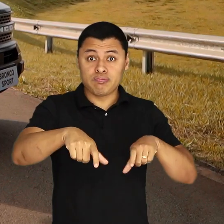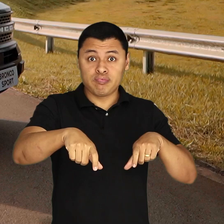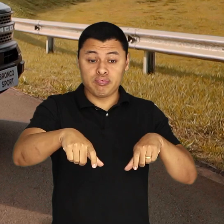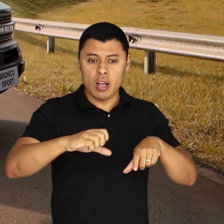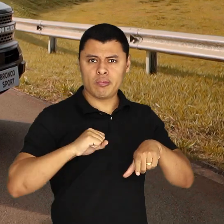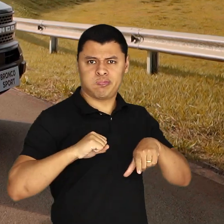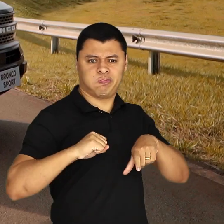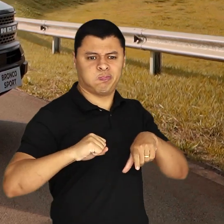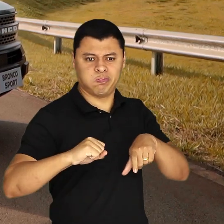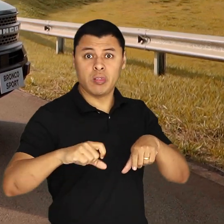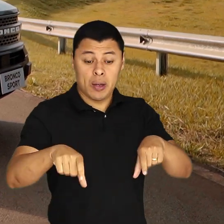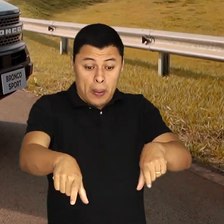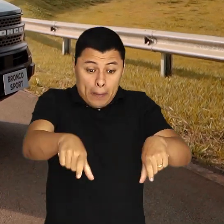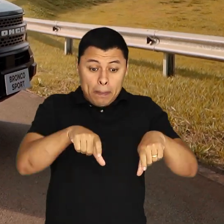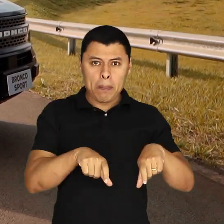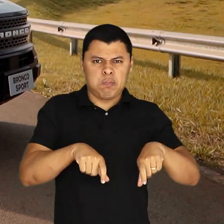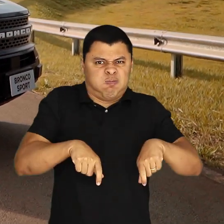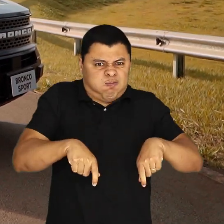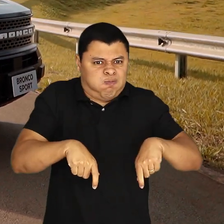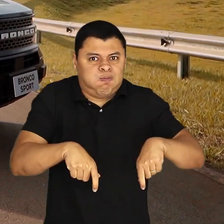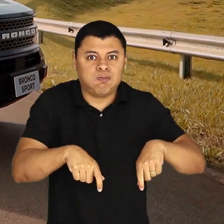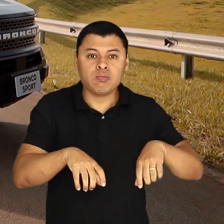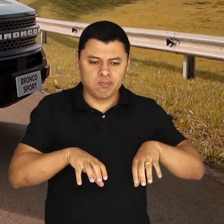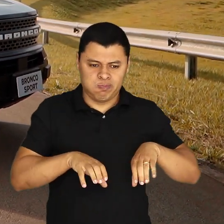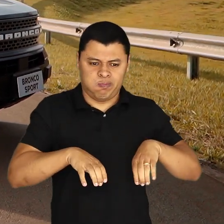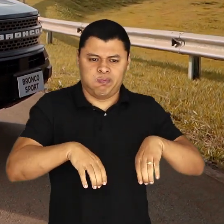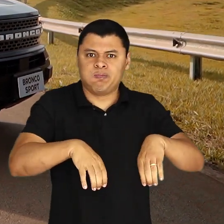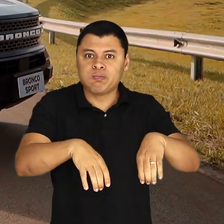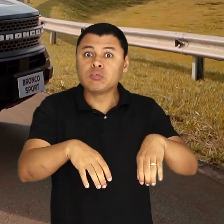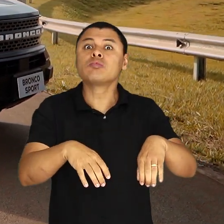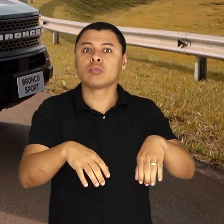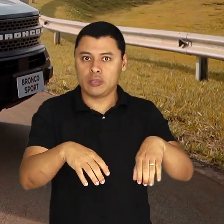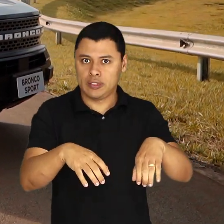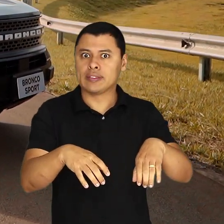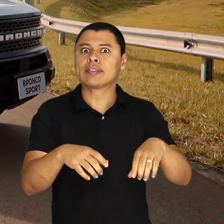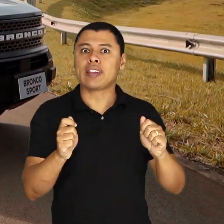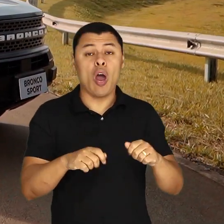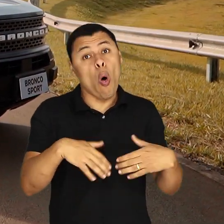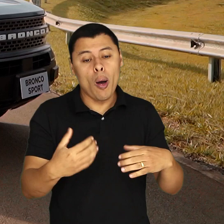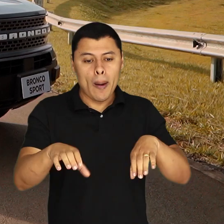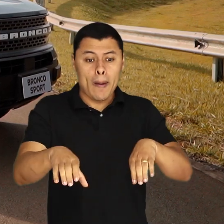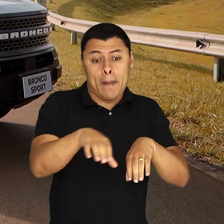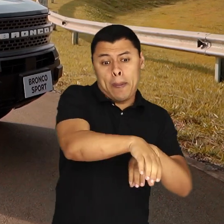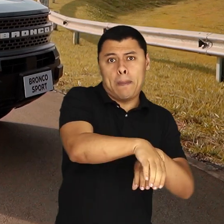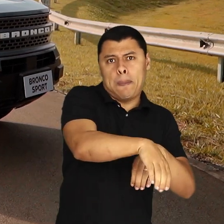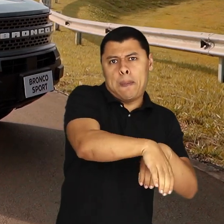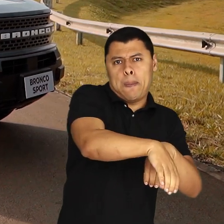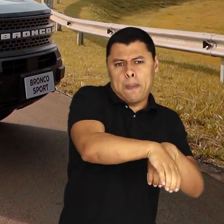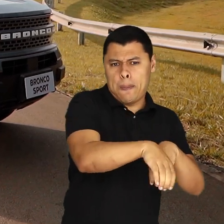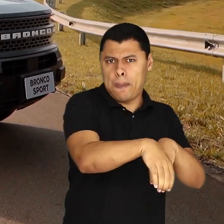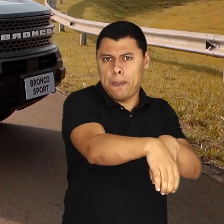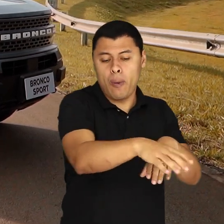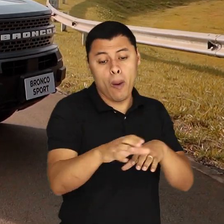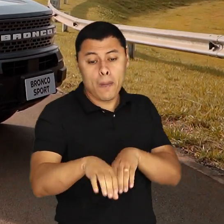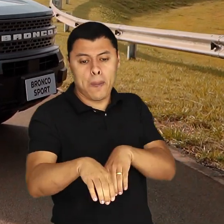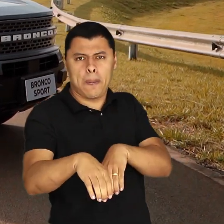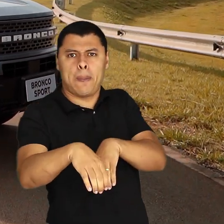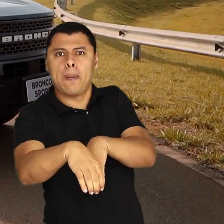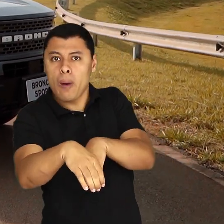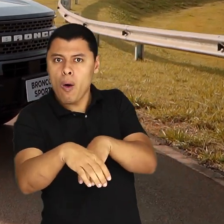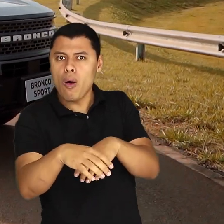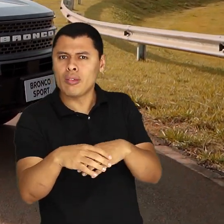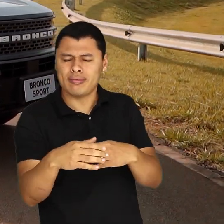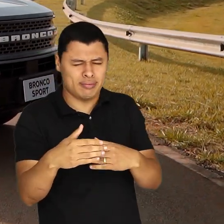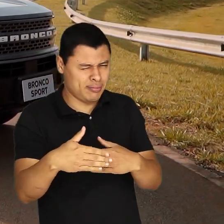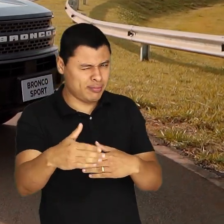e uma vez o torque ali atrás, a gente tem um sistema de 2 embreagens capazes de distribuir o torque 100% para um lado ou para o outro, algo muito avançado que a gente